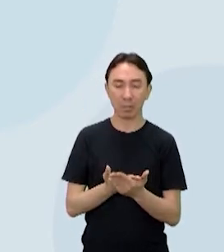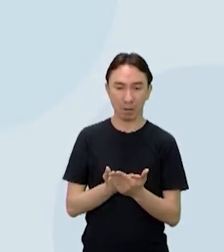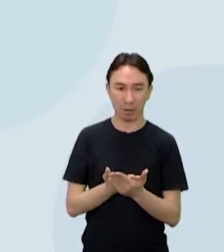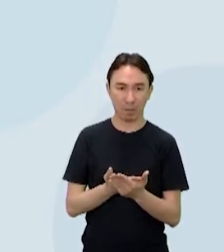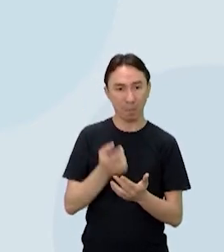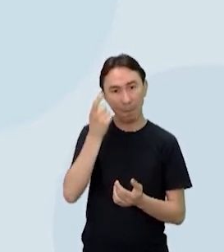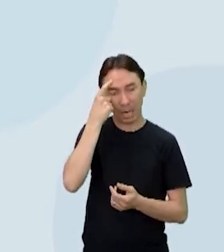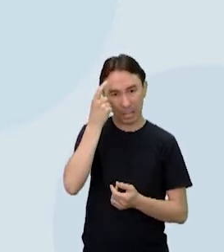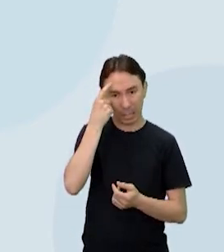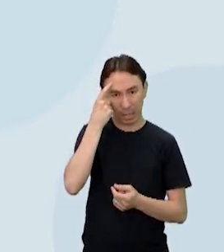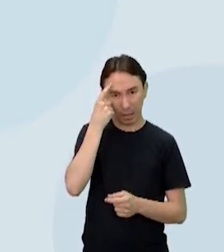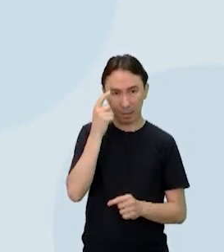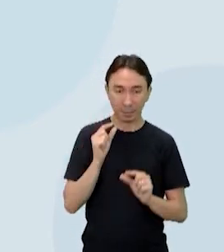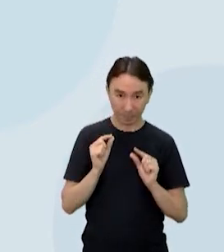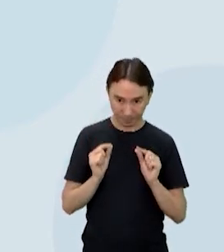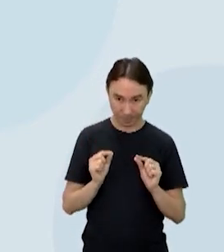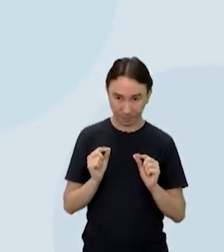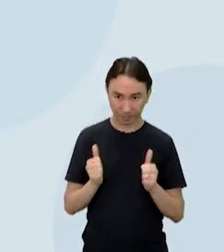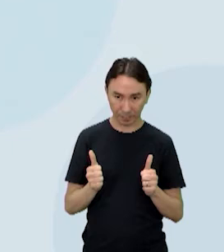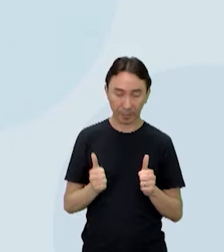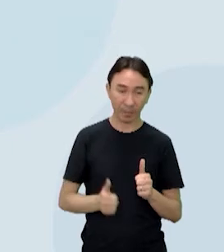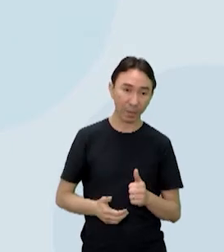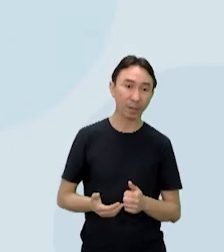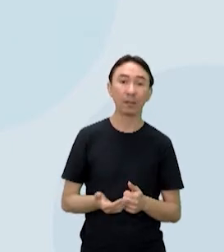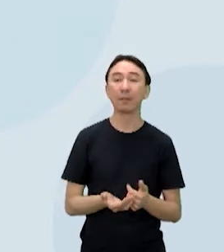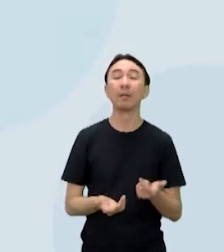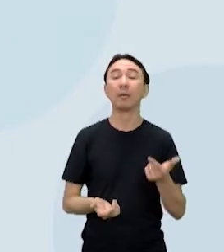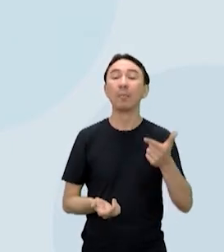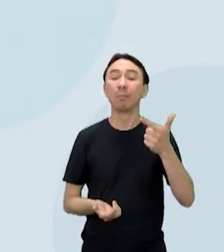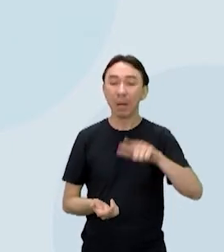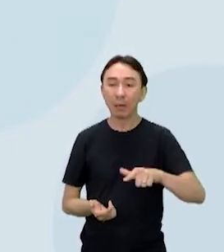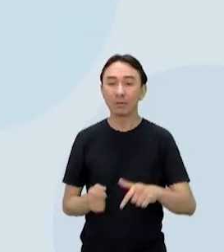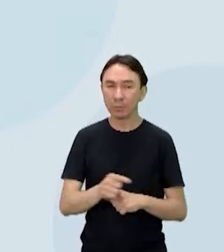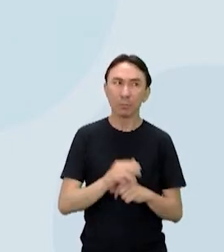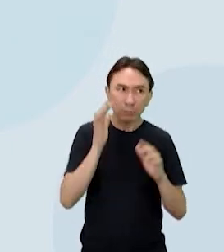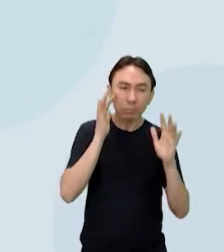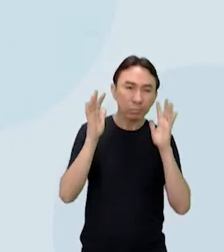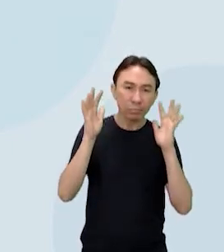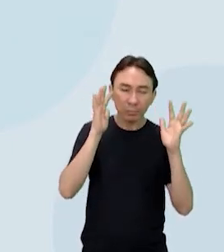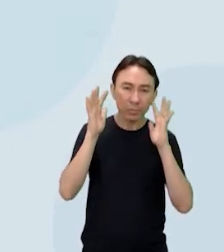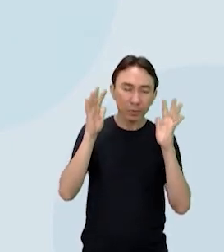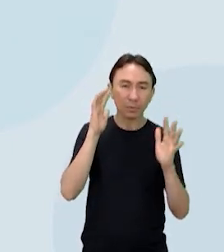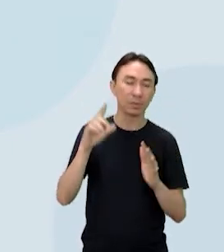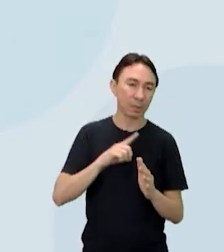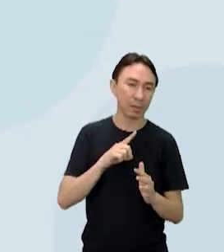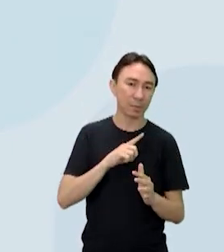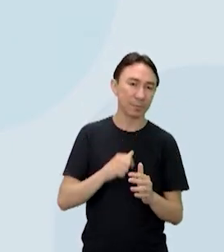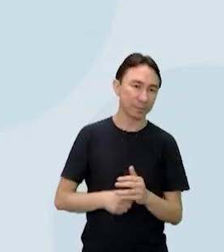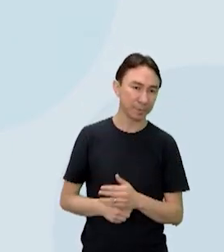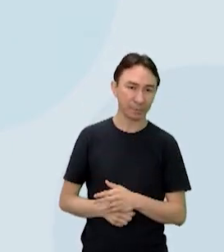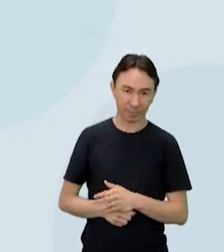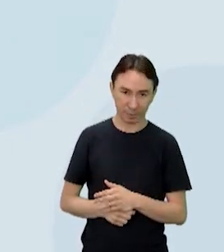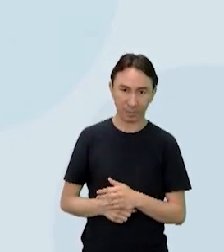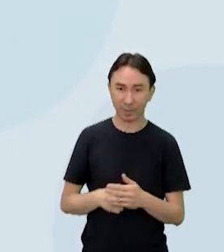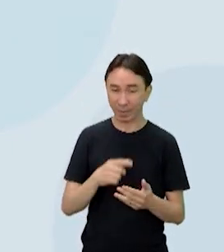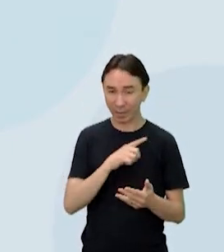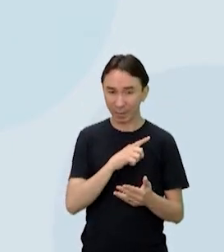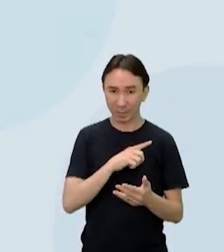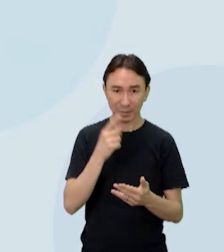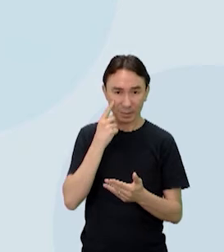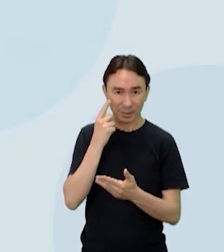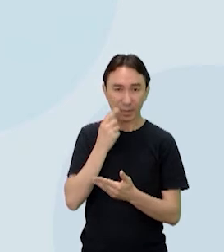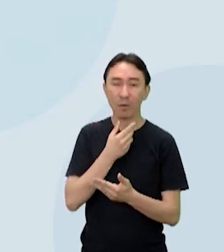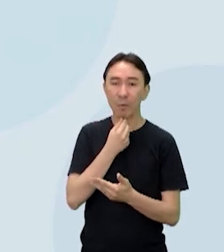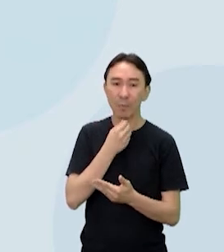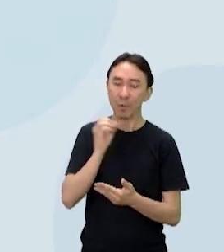né? E aí, gente, né, entra aí mais uma questão para vocês refletirem. Então, olha só. Né, dentro então de Oparin e